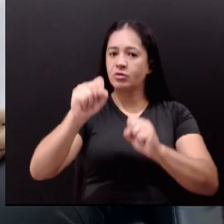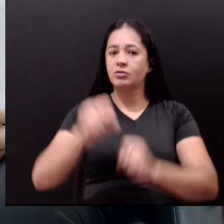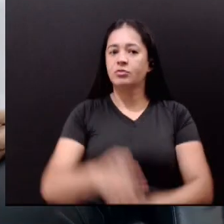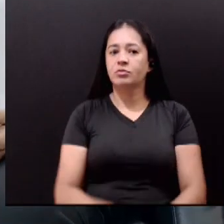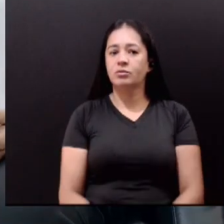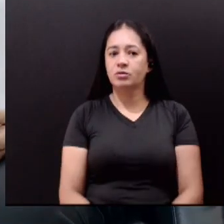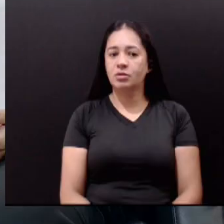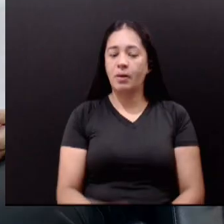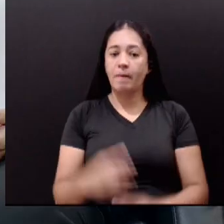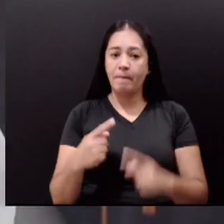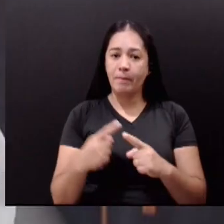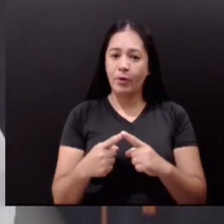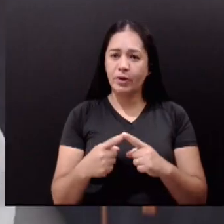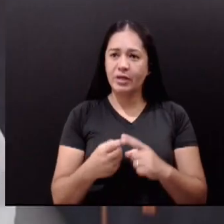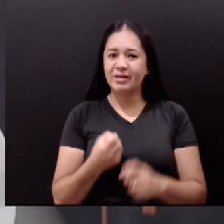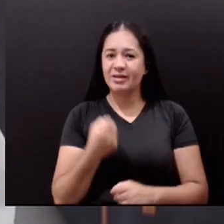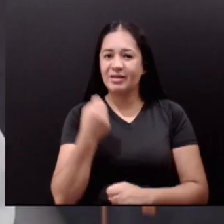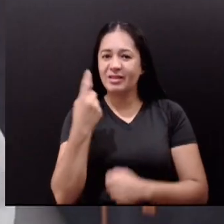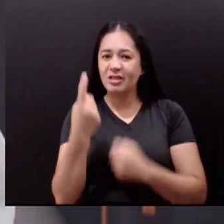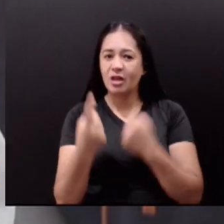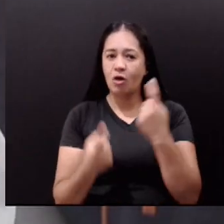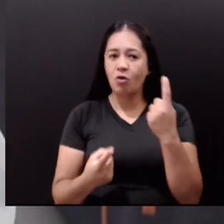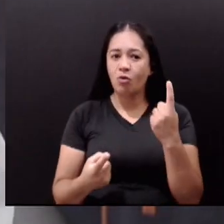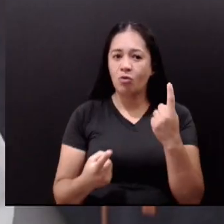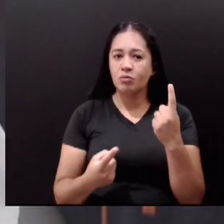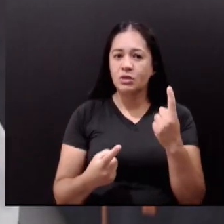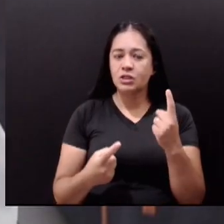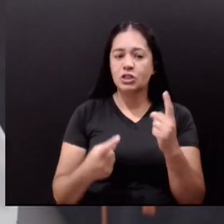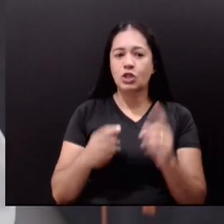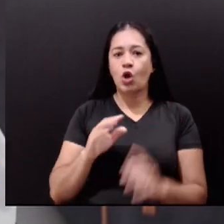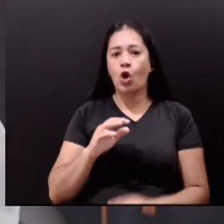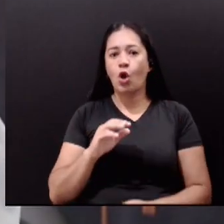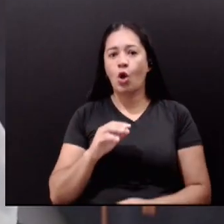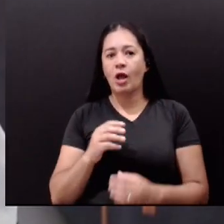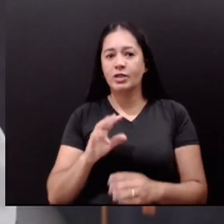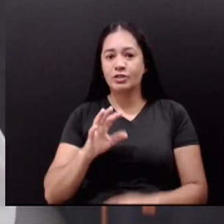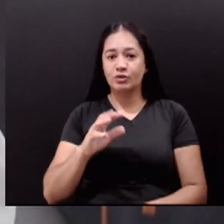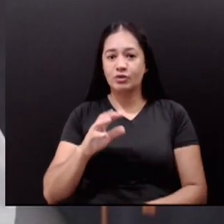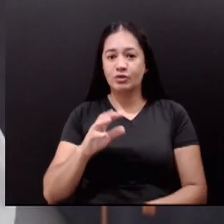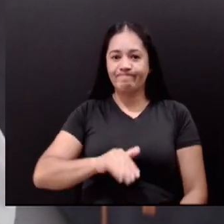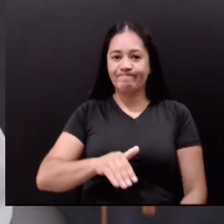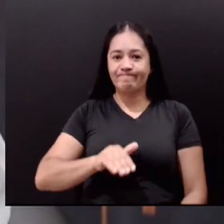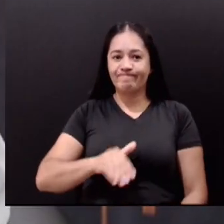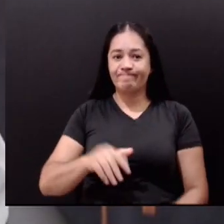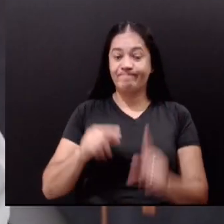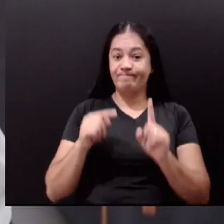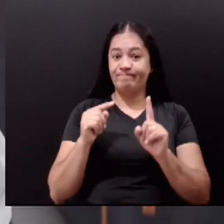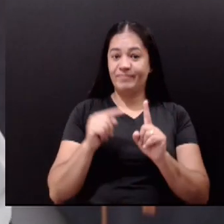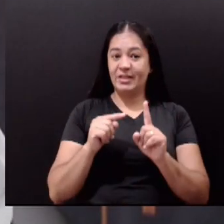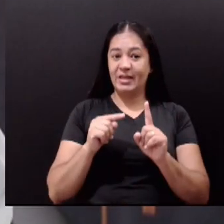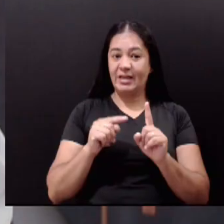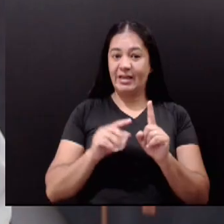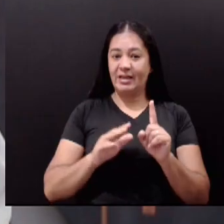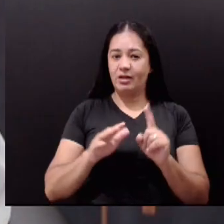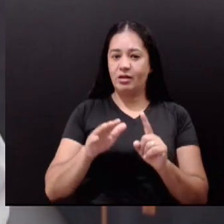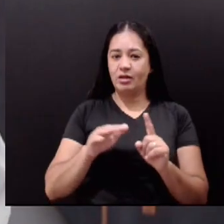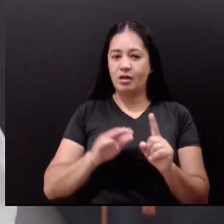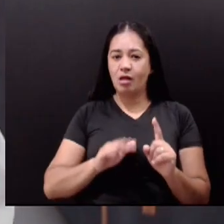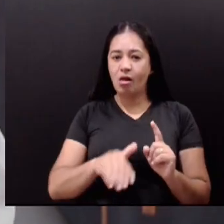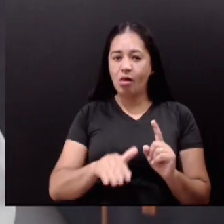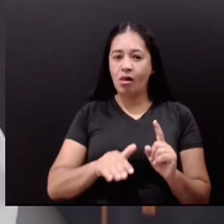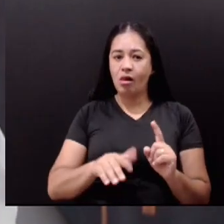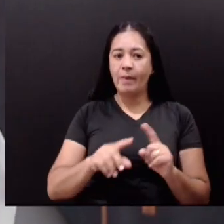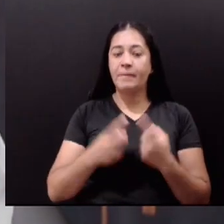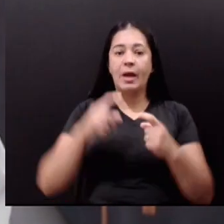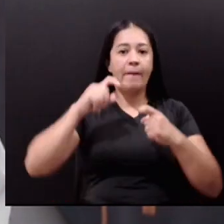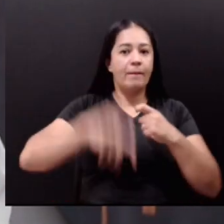muitas situações de abuso e pedofilia, o Uhum. abusador, que não necessariamente é o estuprador, né, que às vezes a gente fala: "Ah, mas não estuprou", mas o